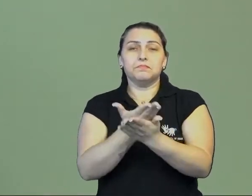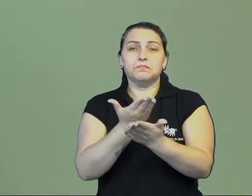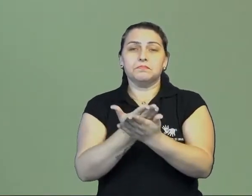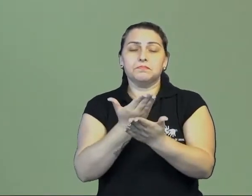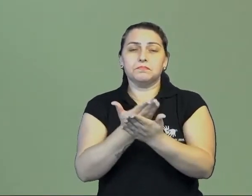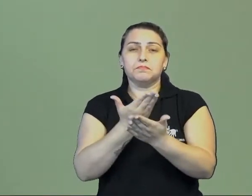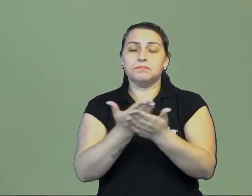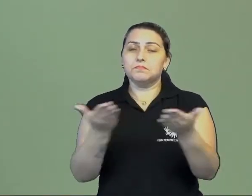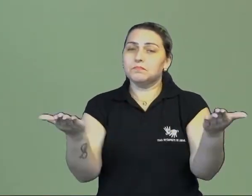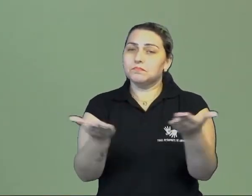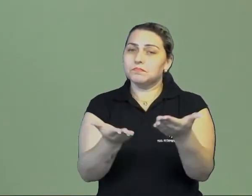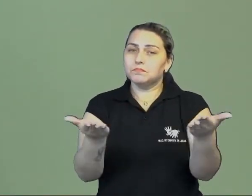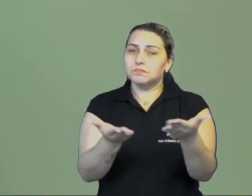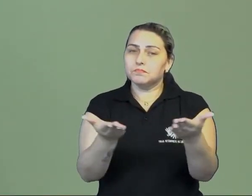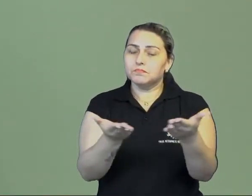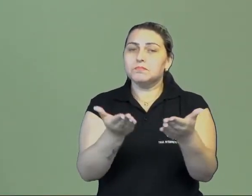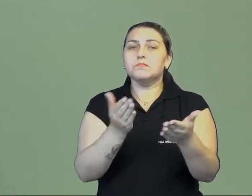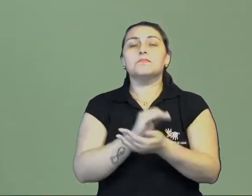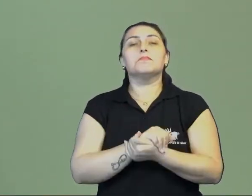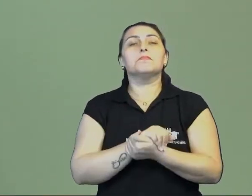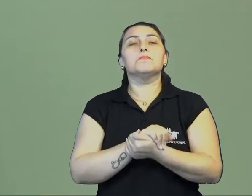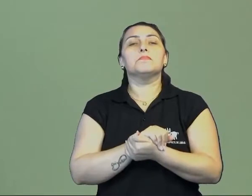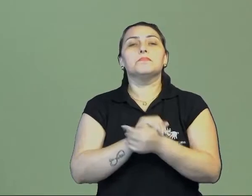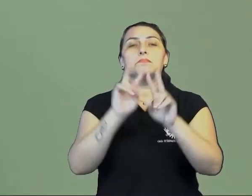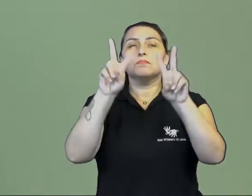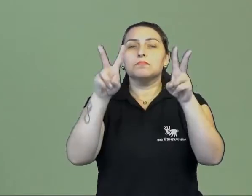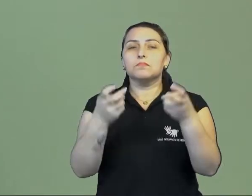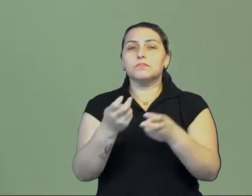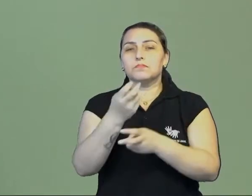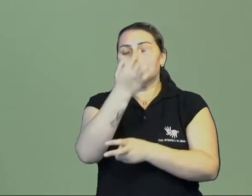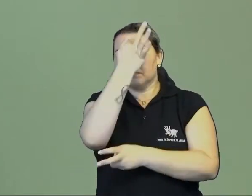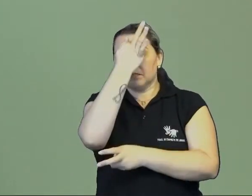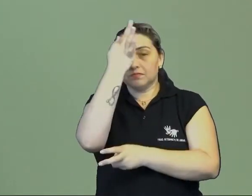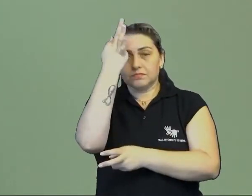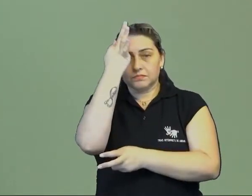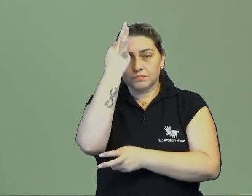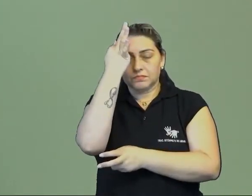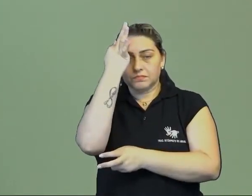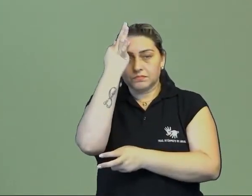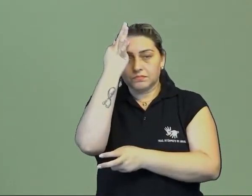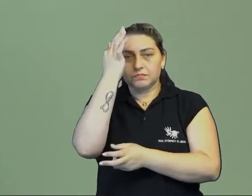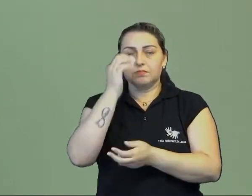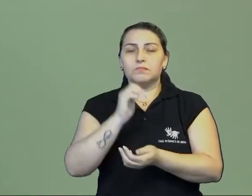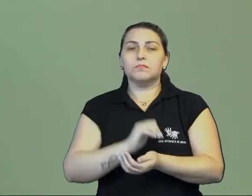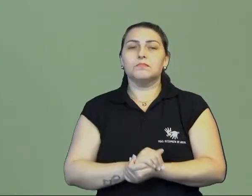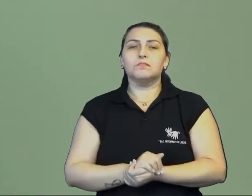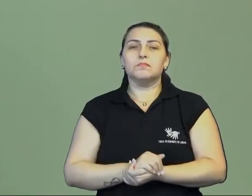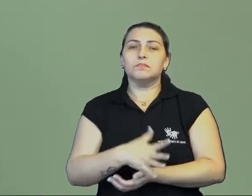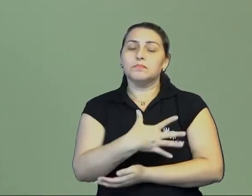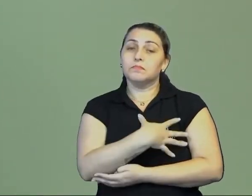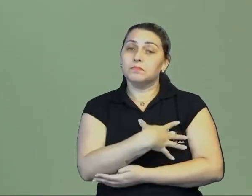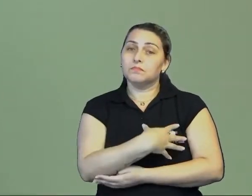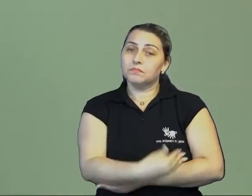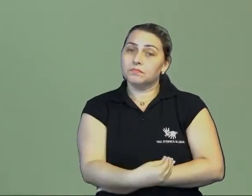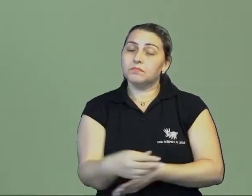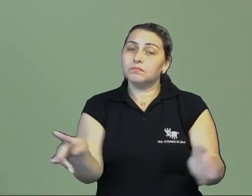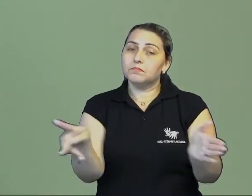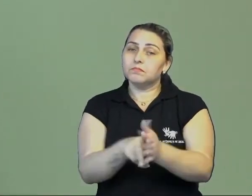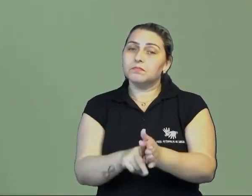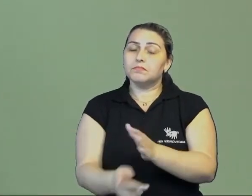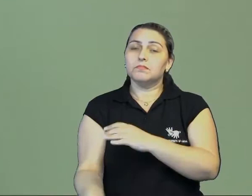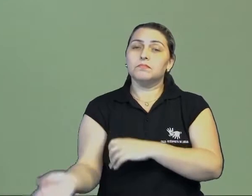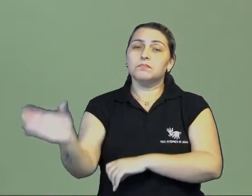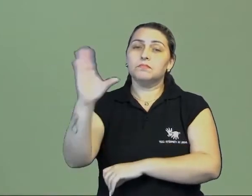aulas. E hoje vamos estar trabalhando com a temática que fala sobre a filosofia como